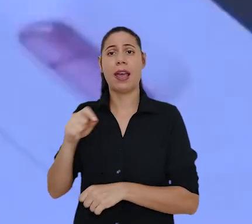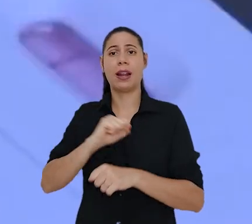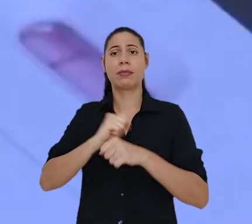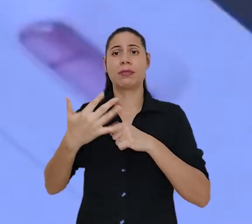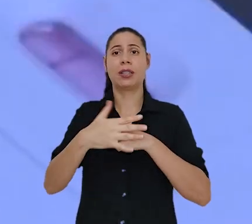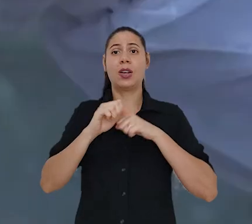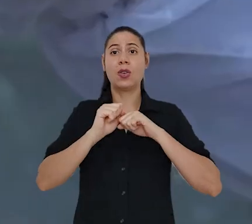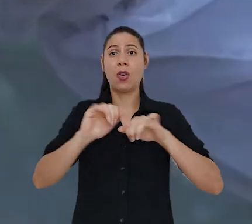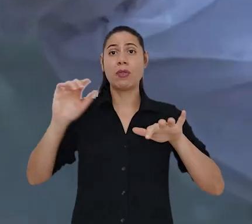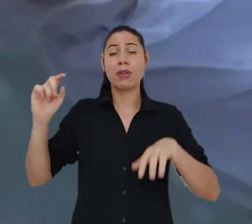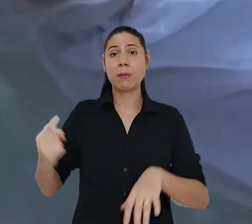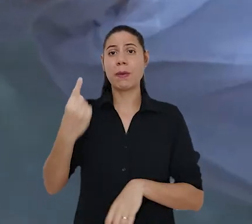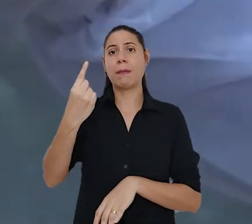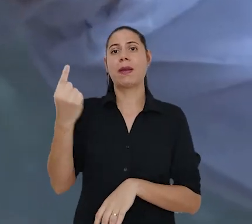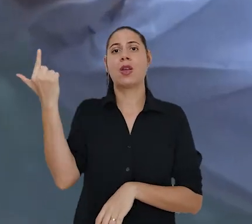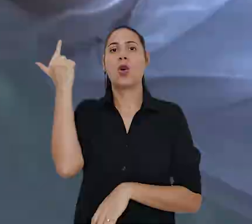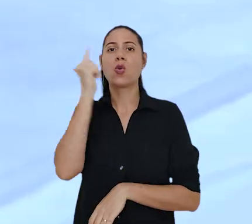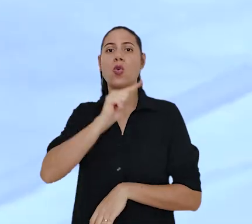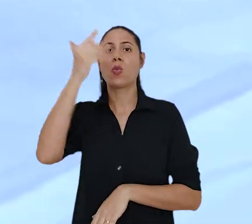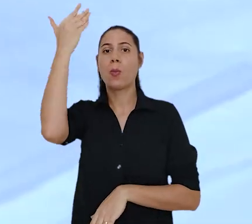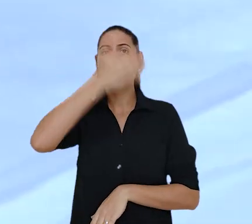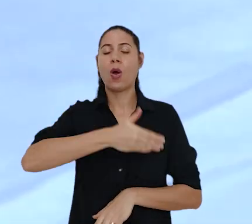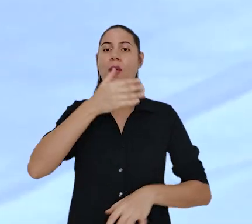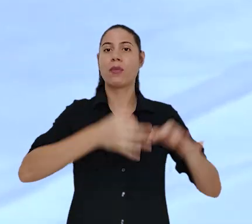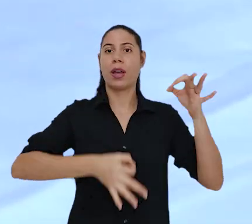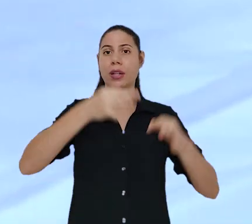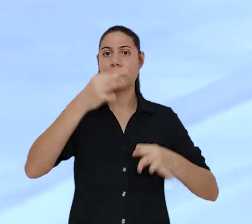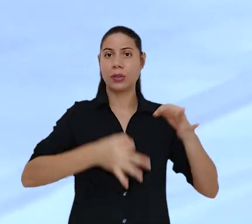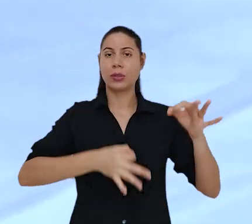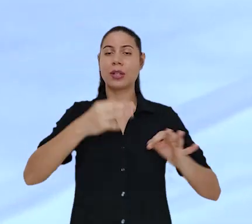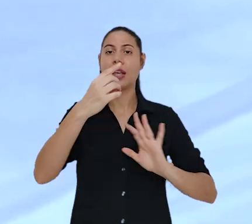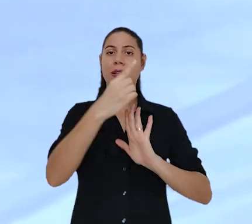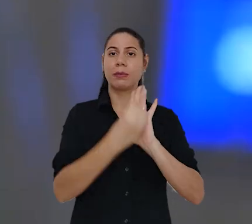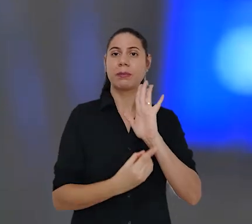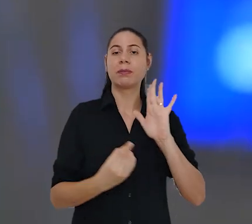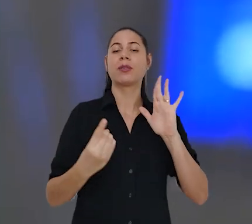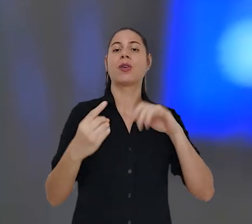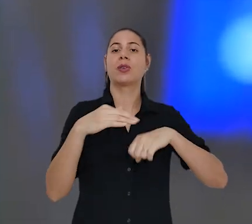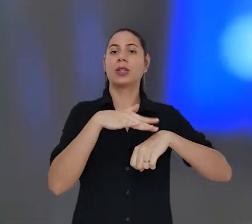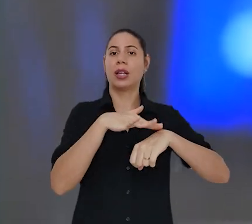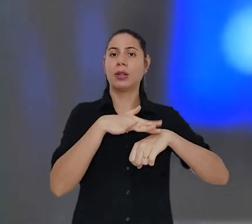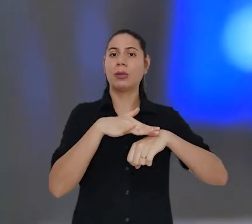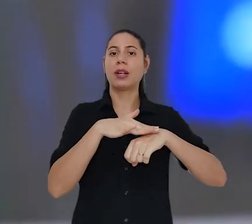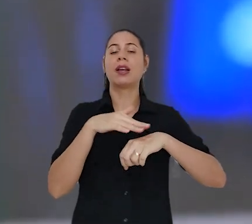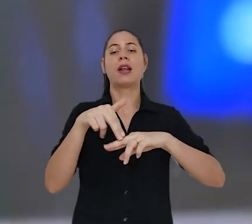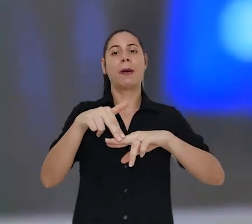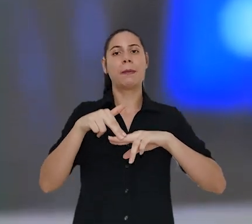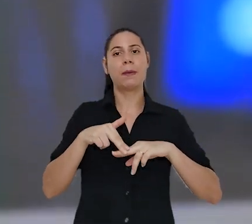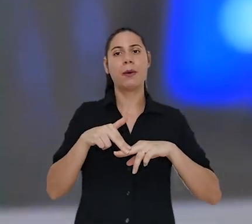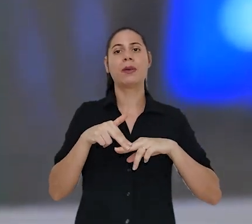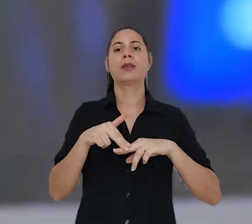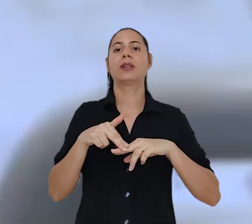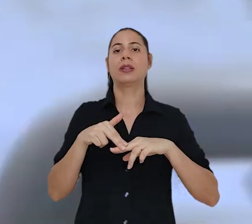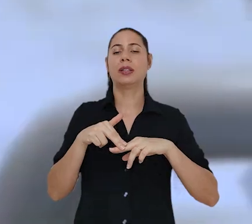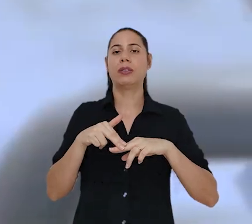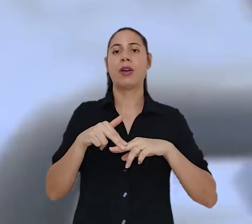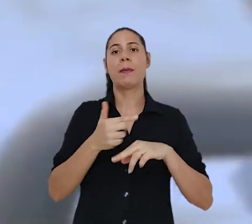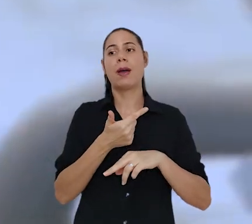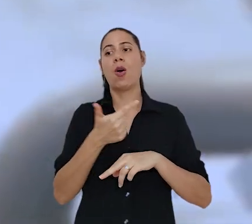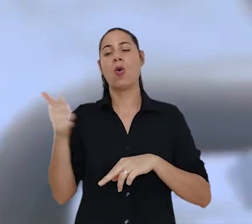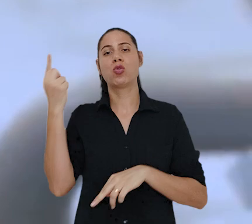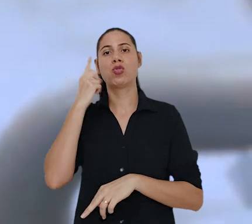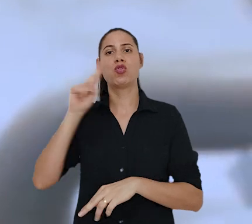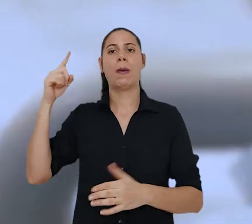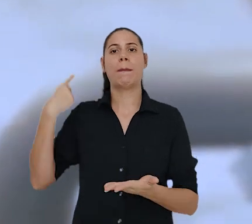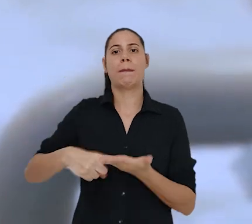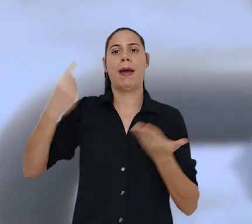com Covid e foi uma das primeiras que conseguiu demonstrar na Justiça que o diagnóstico da doença era motivo para prestar